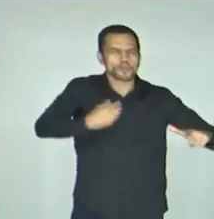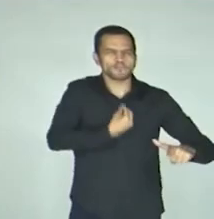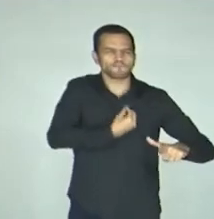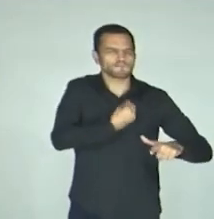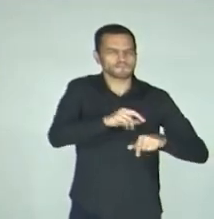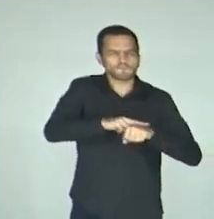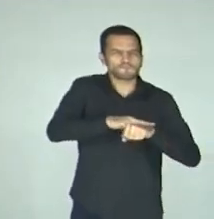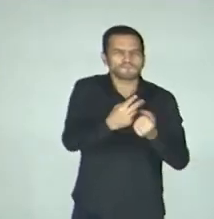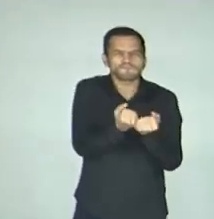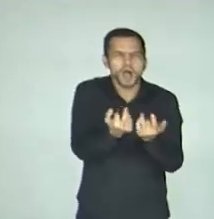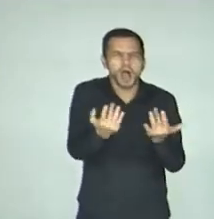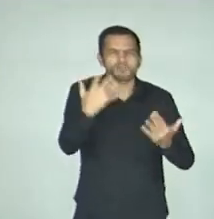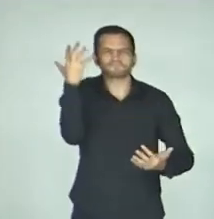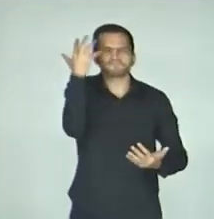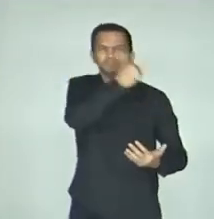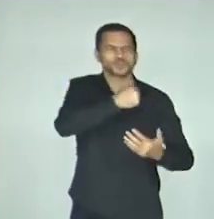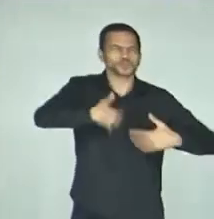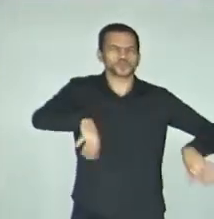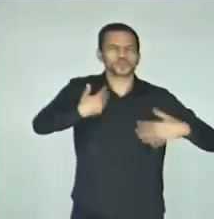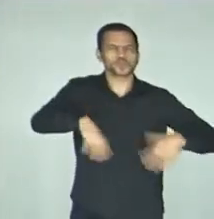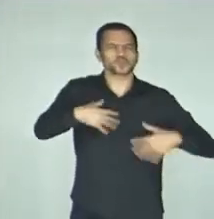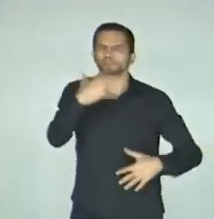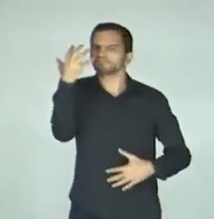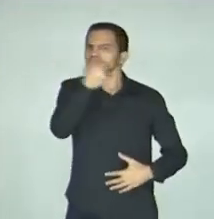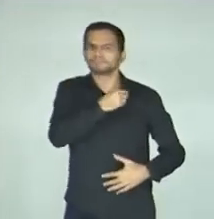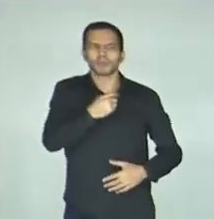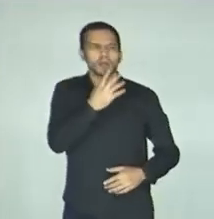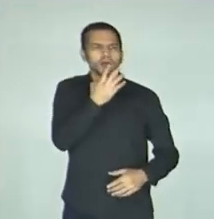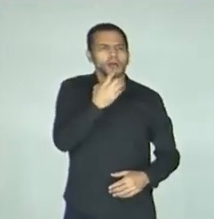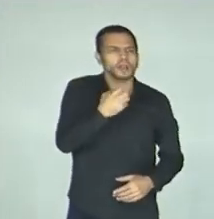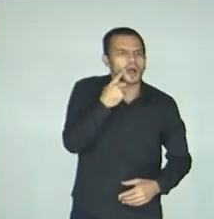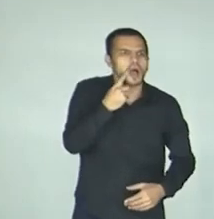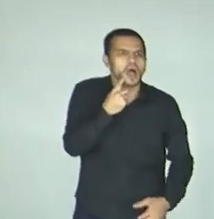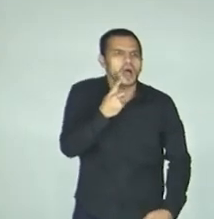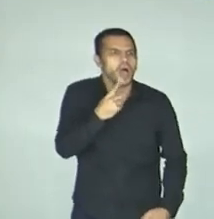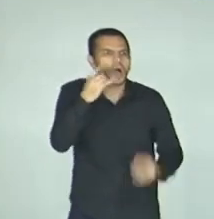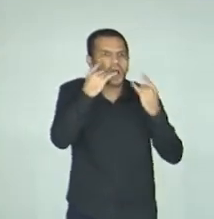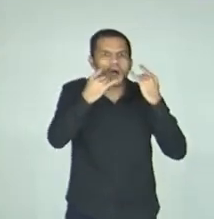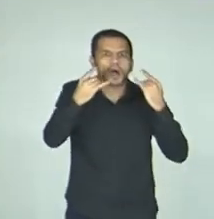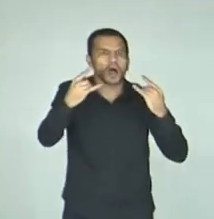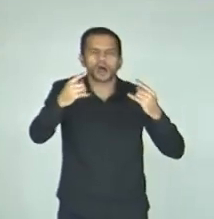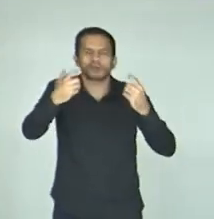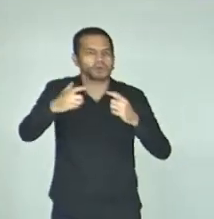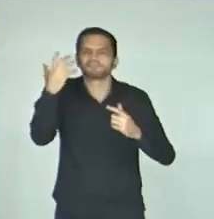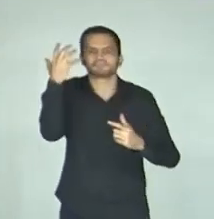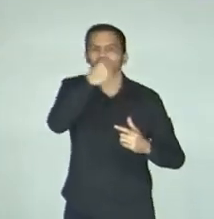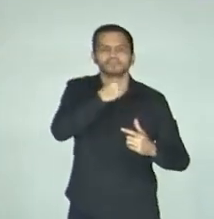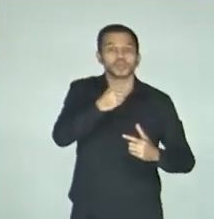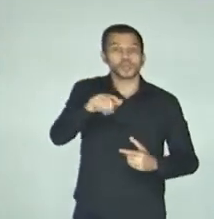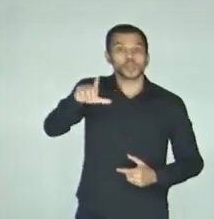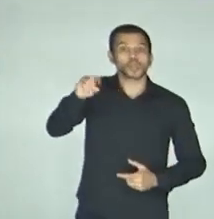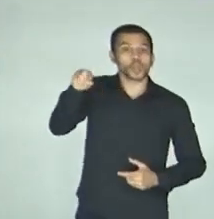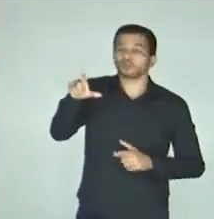jardim do senhor como a terra do Egito e se deu antes e o senhor destruiu Sodoma e Gomorra lógico leu